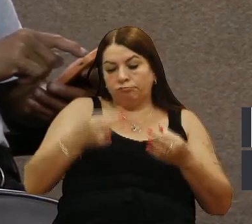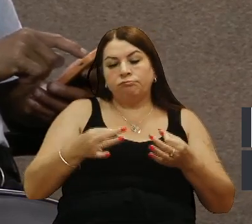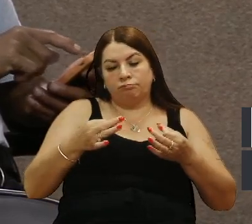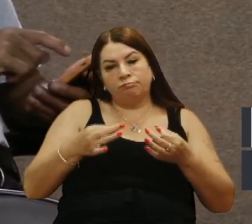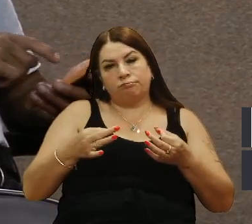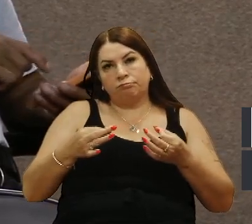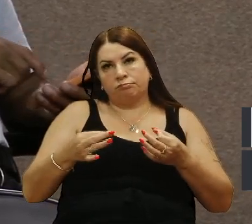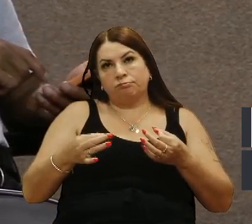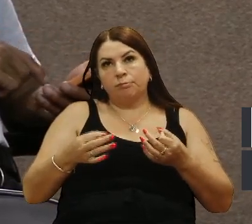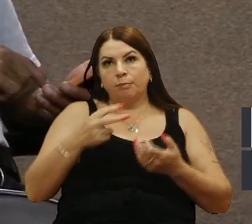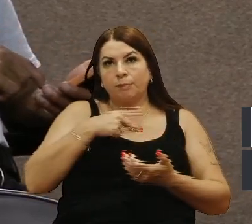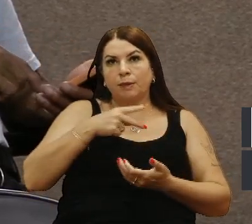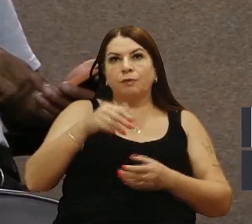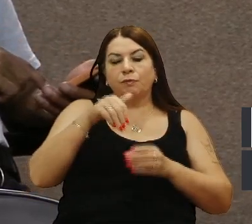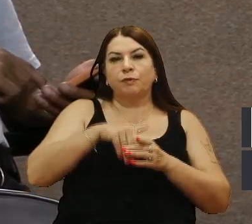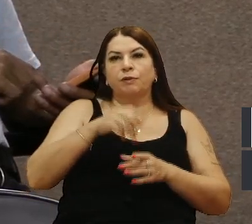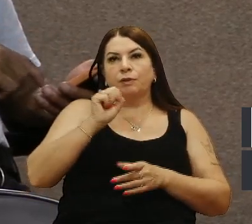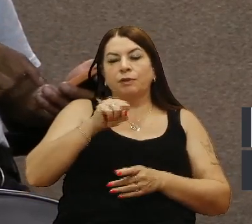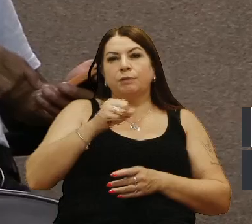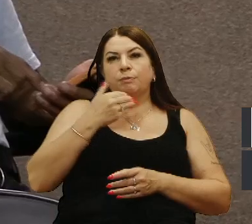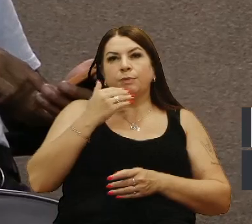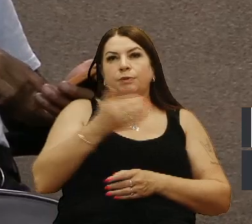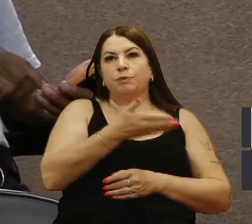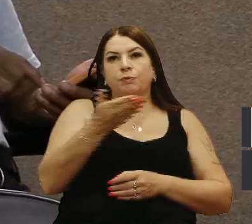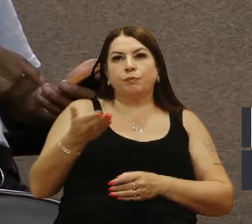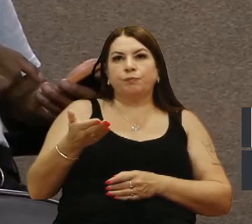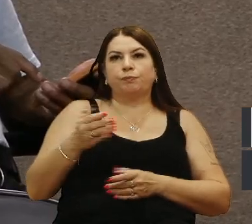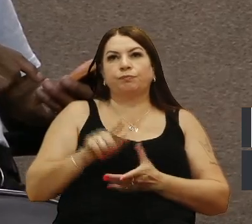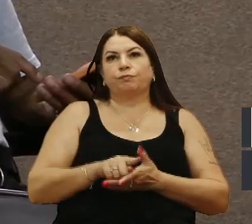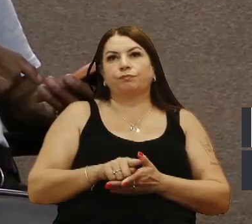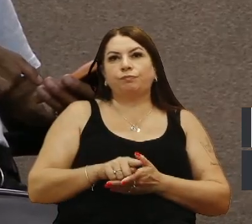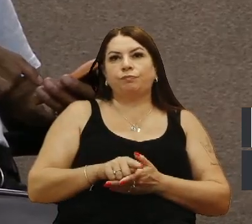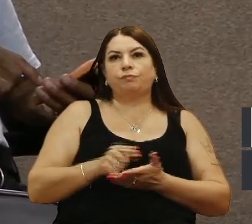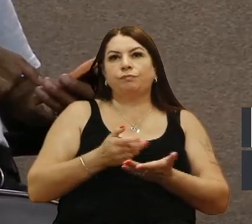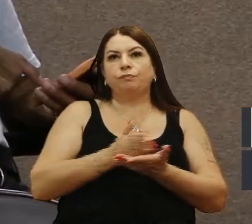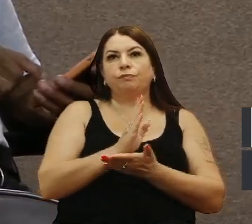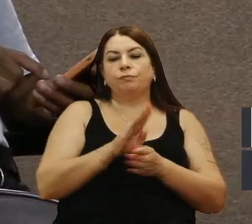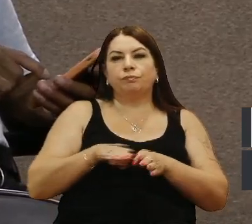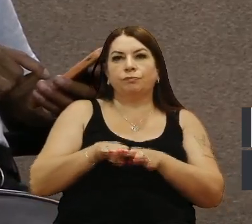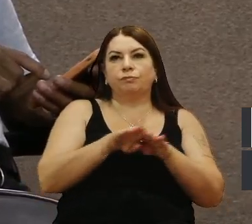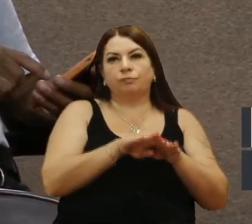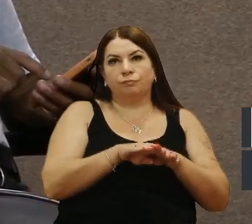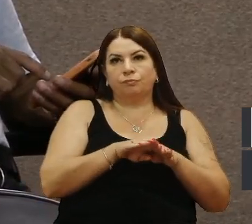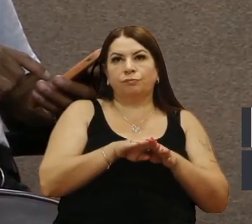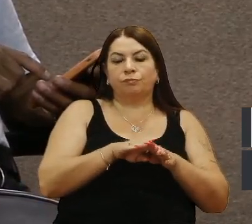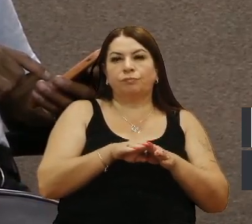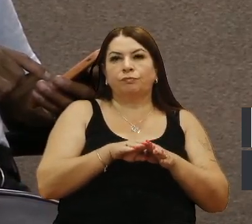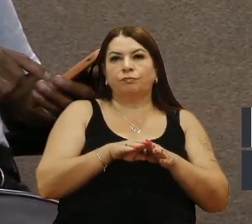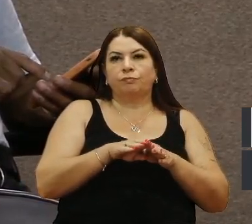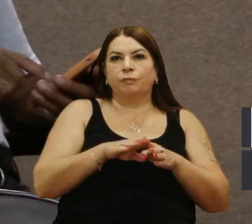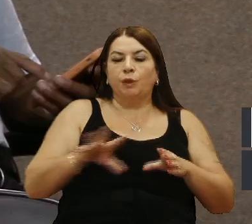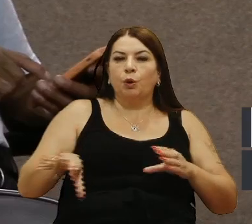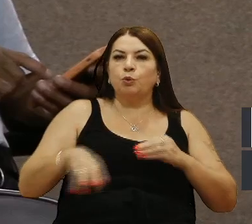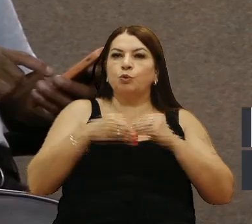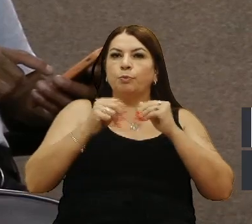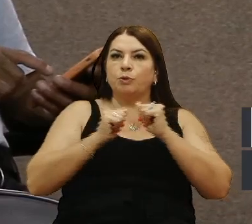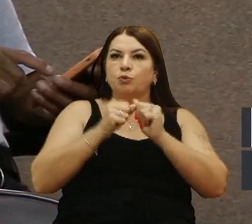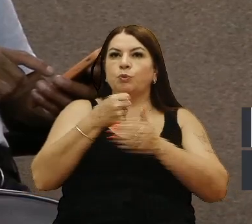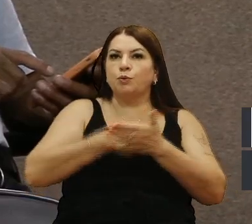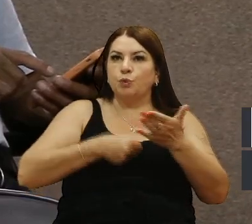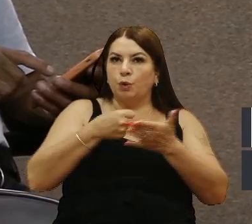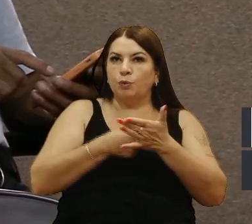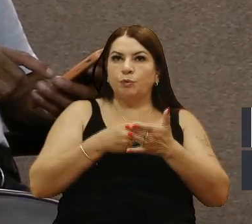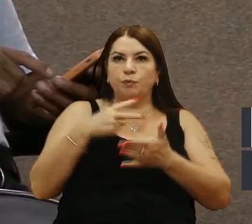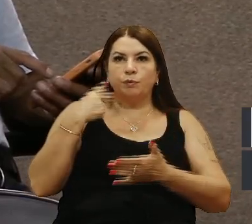certeza, presidente, votarei sim e peço aos demais colegas que vamos aprovar por unanimidade e que vamos se somar a essa luta,